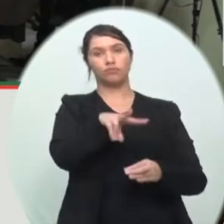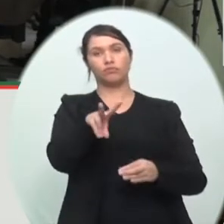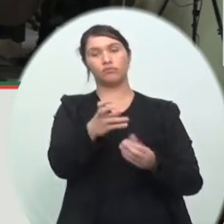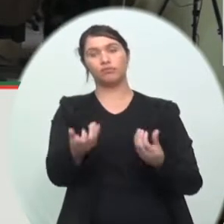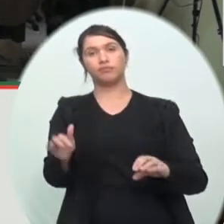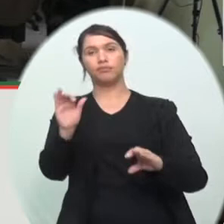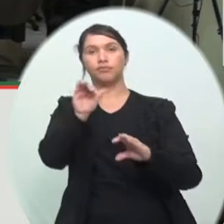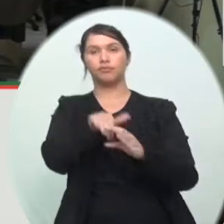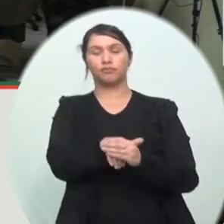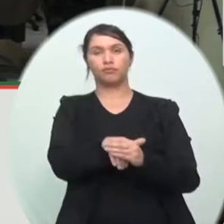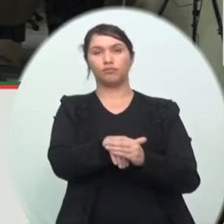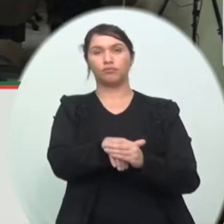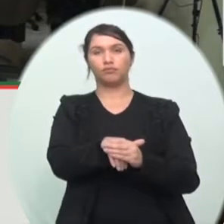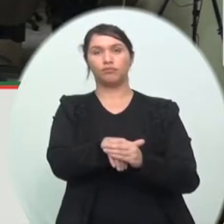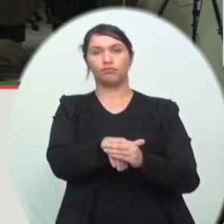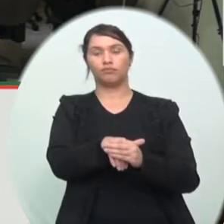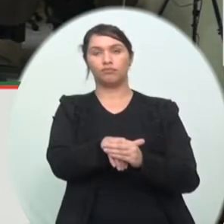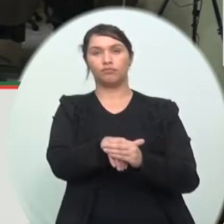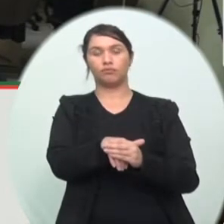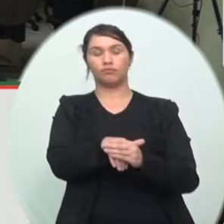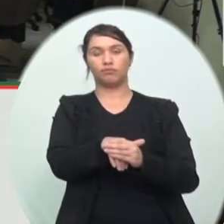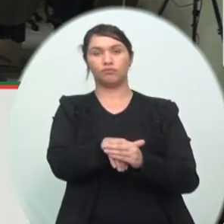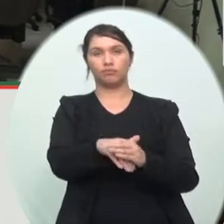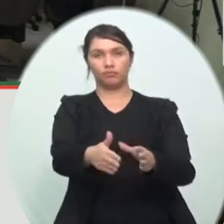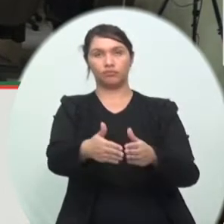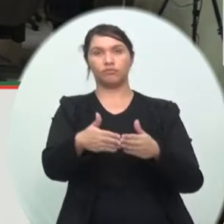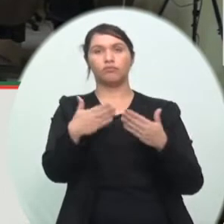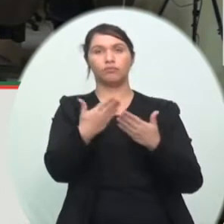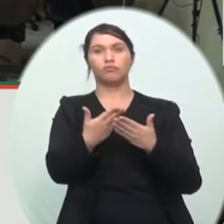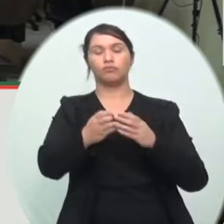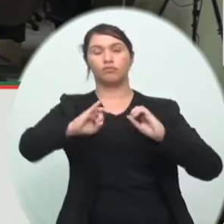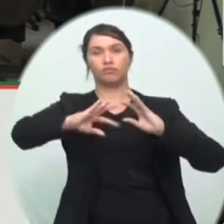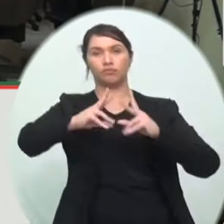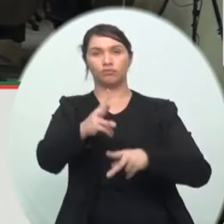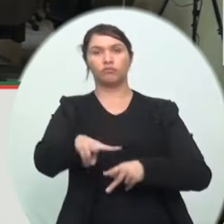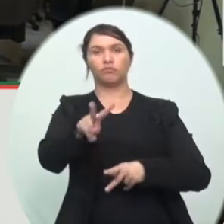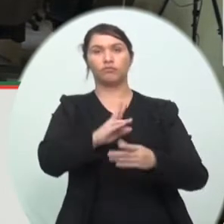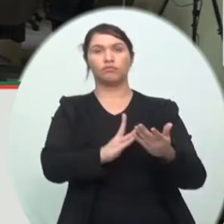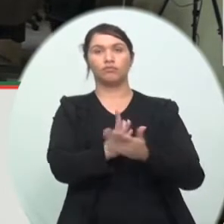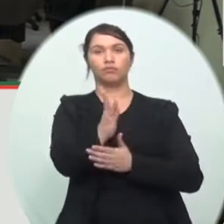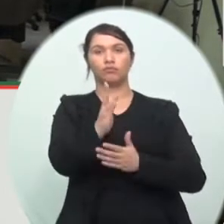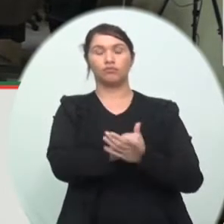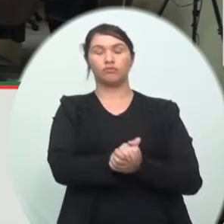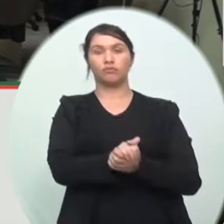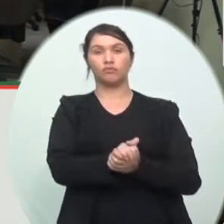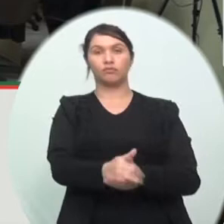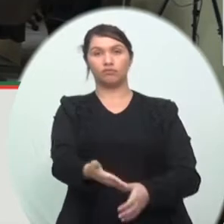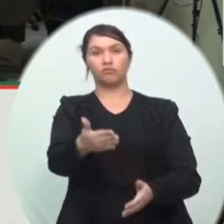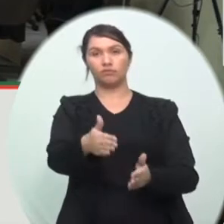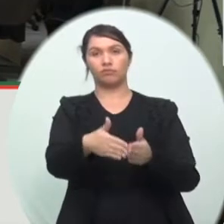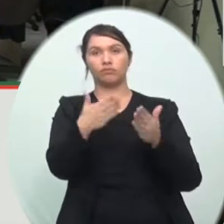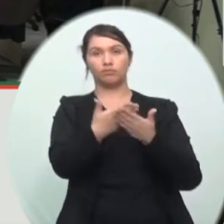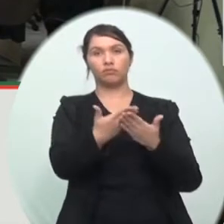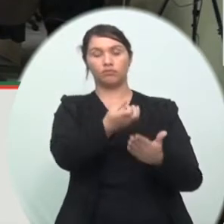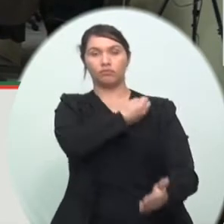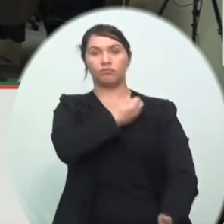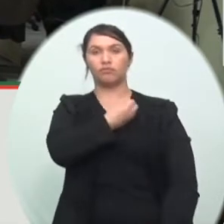favoráveis permaneçam como estão. Os contrários se manifestem. Aprovado por unanimidade. Requerimento